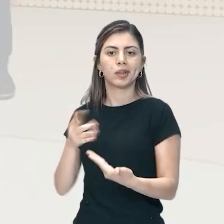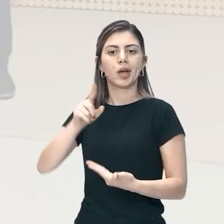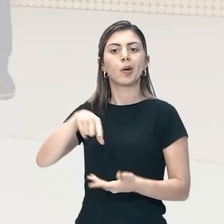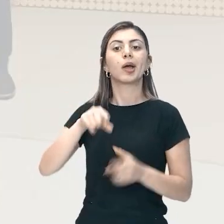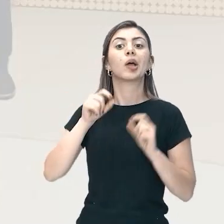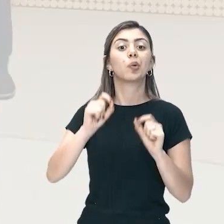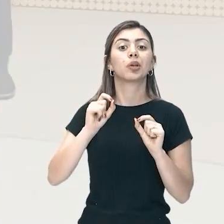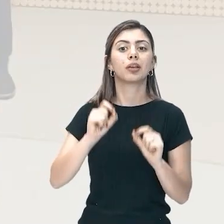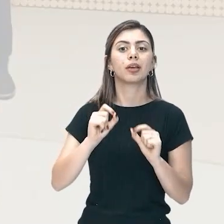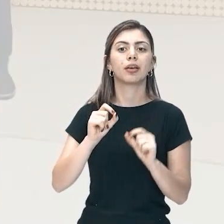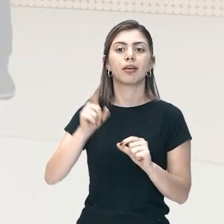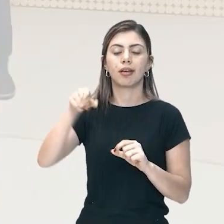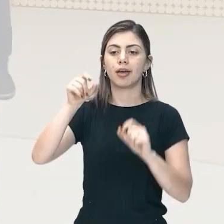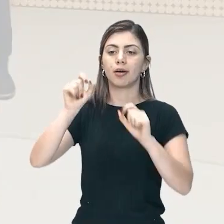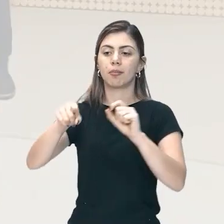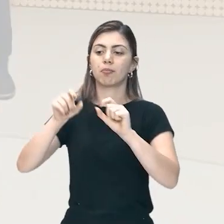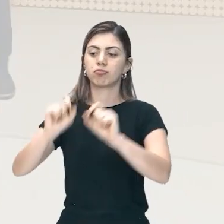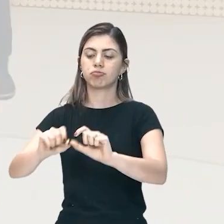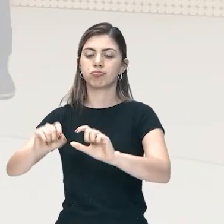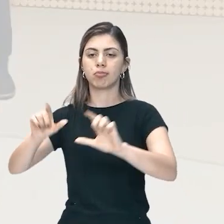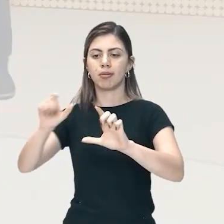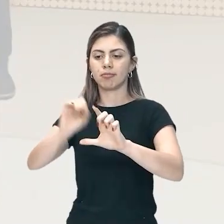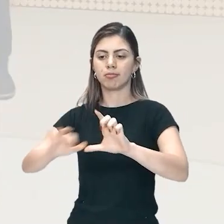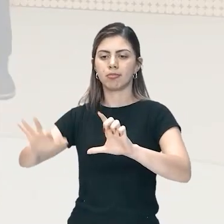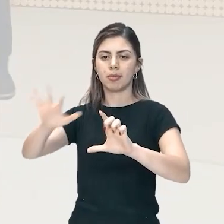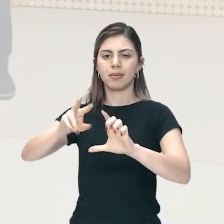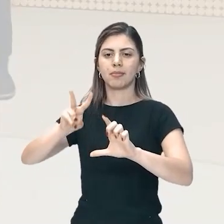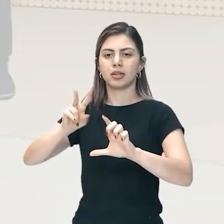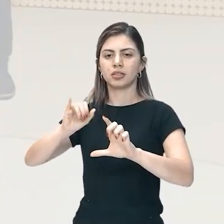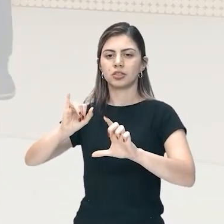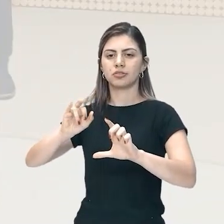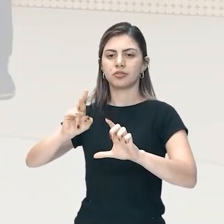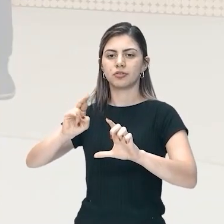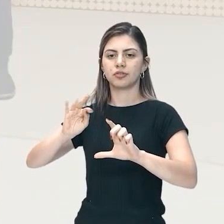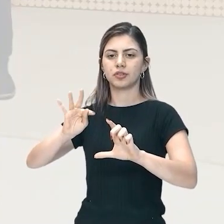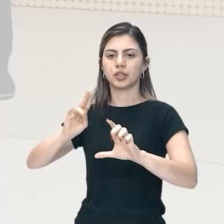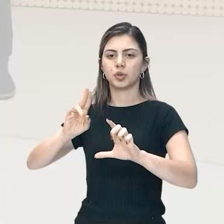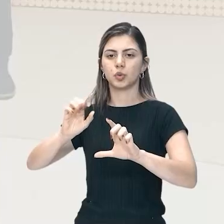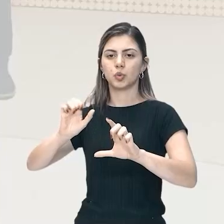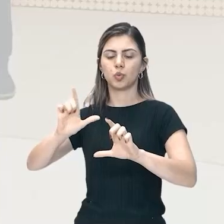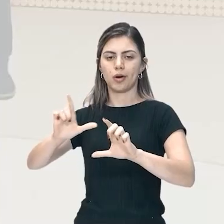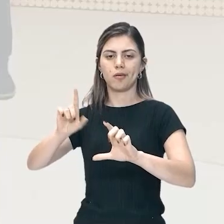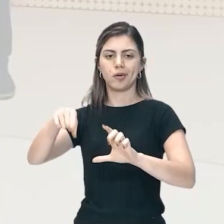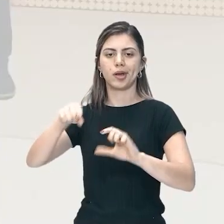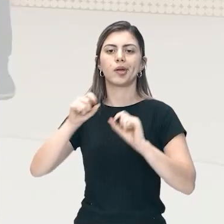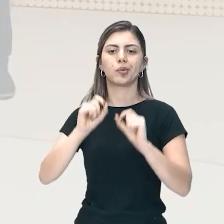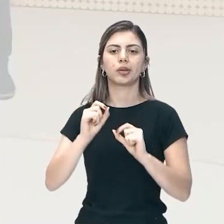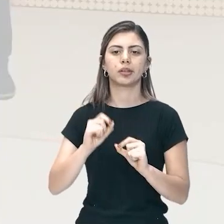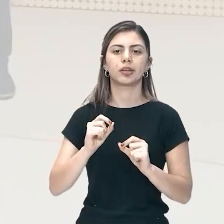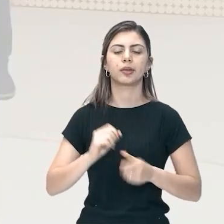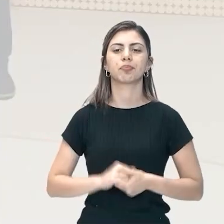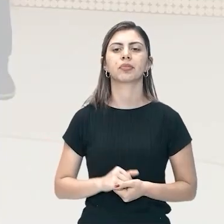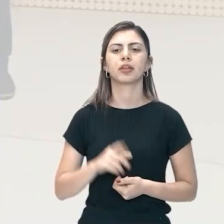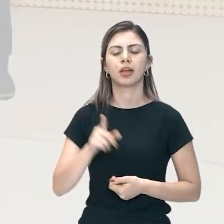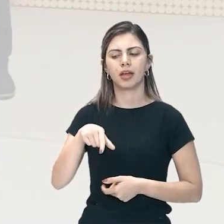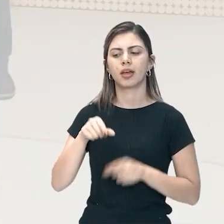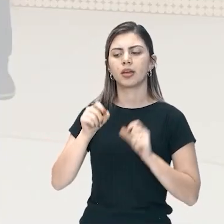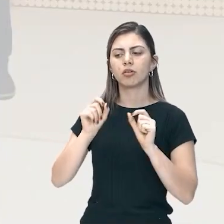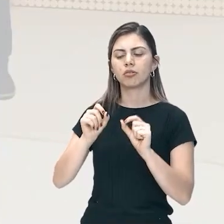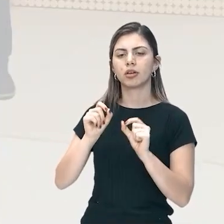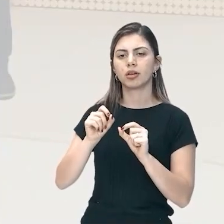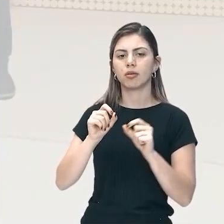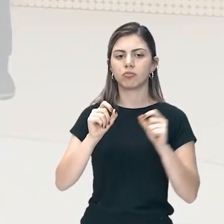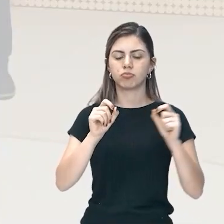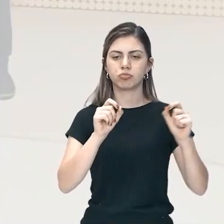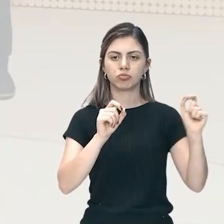de uma imagem virtual, que é quando a imagem é formada pelo prolongamento dos raios de luz,